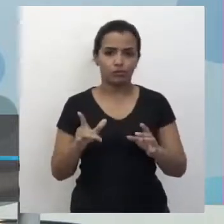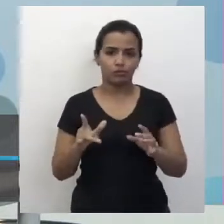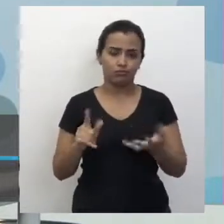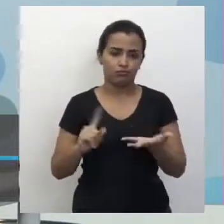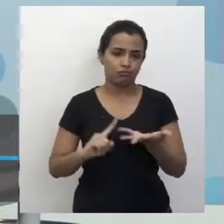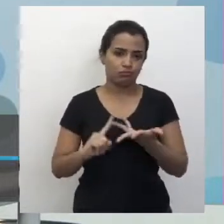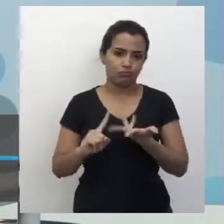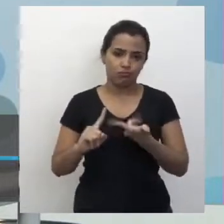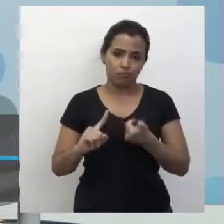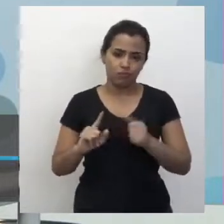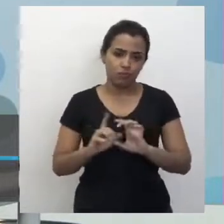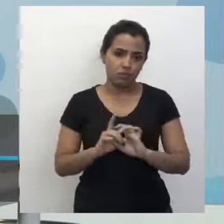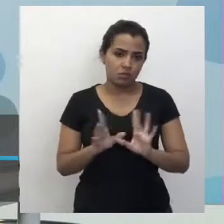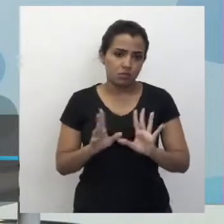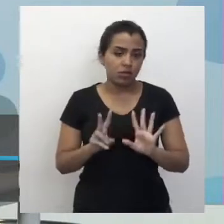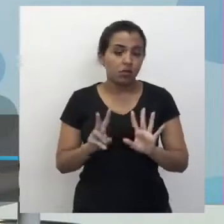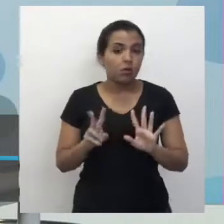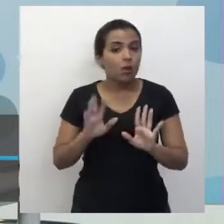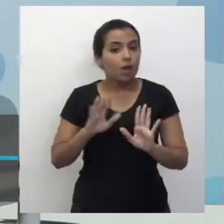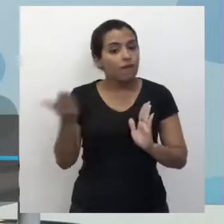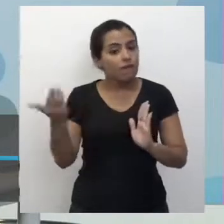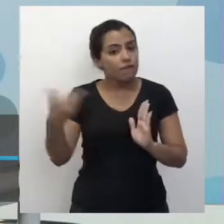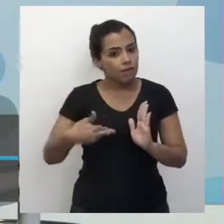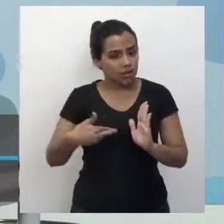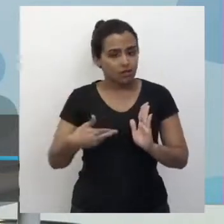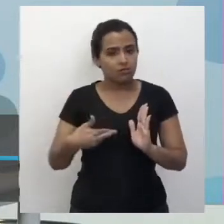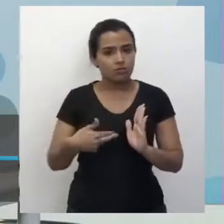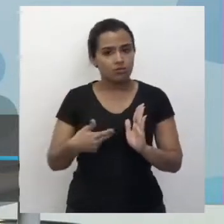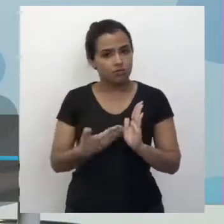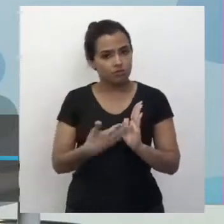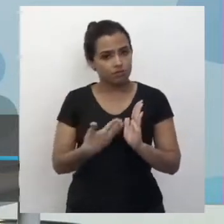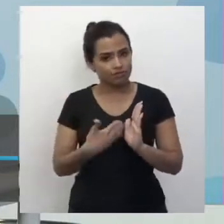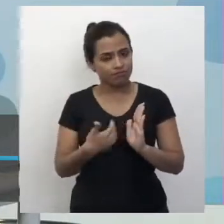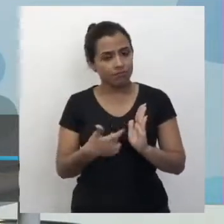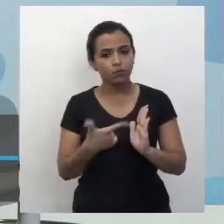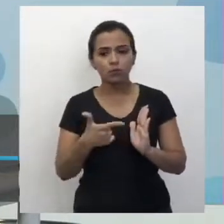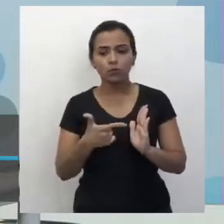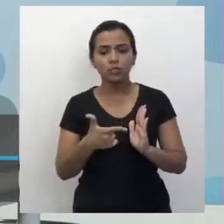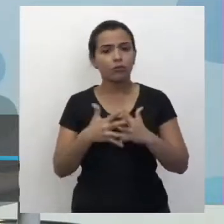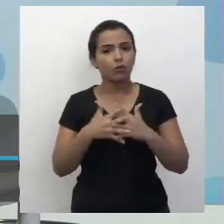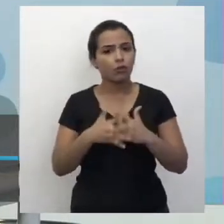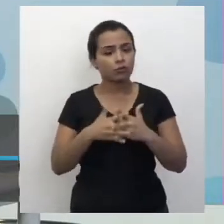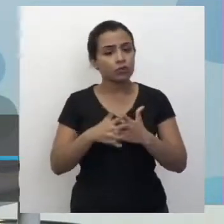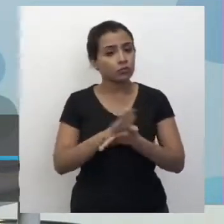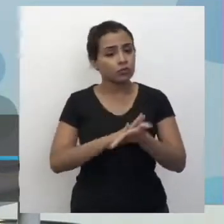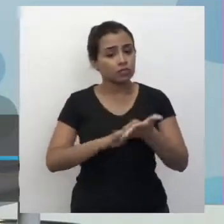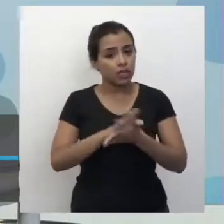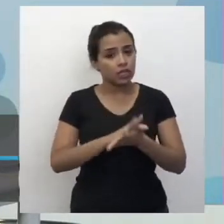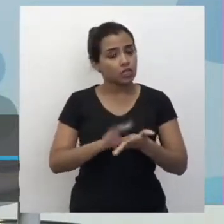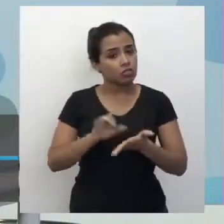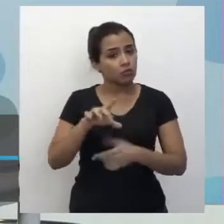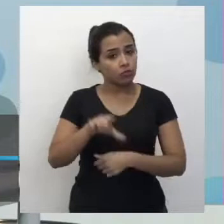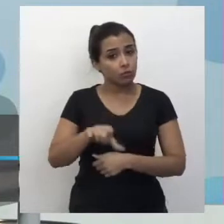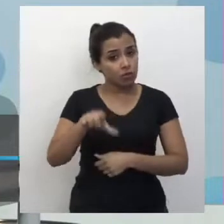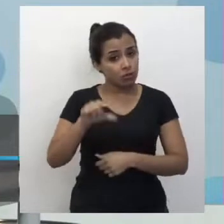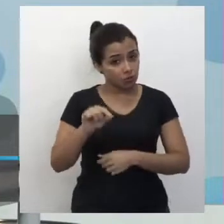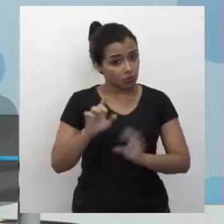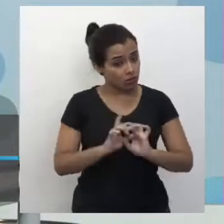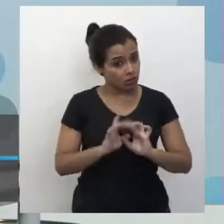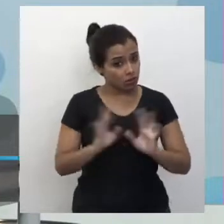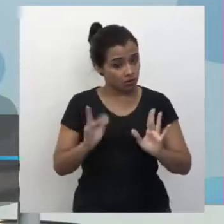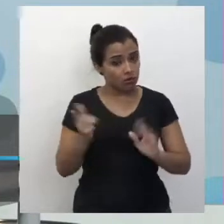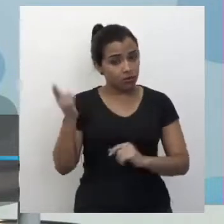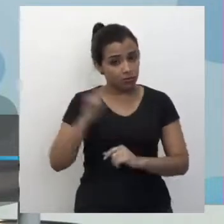da liberdade, como as referências para desenvolver essa habilidade. Então não houve nenhuma confusão, foi só uma escolha para atender